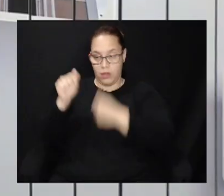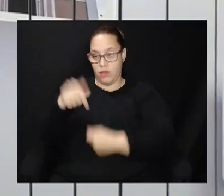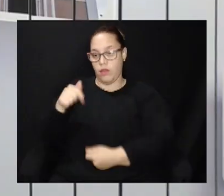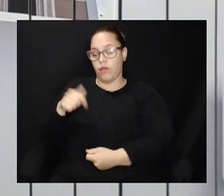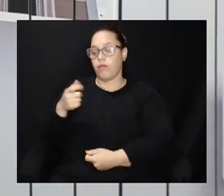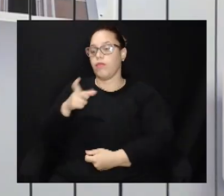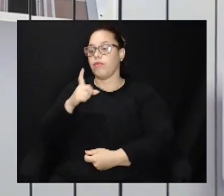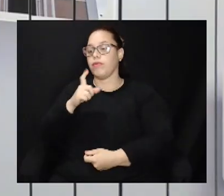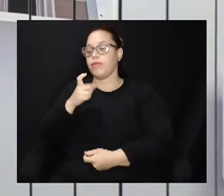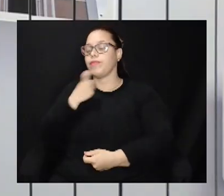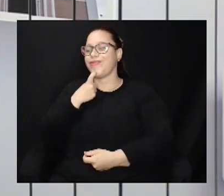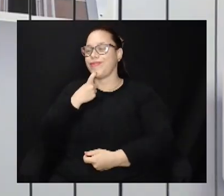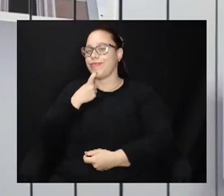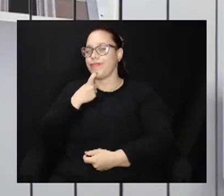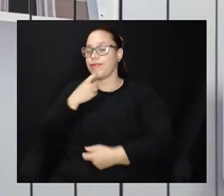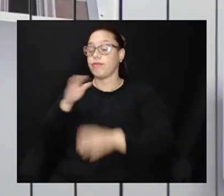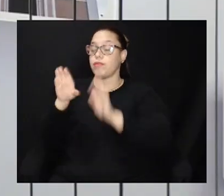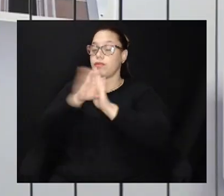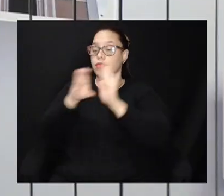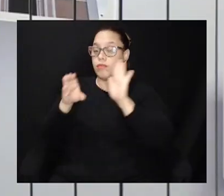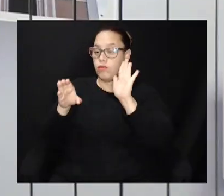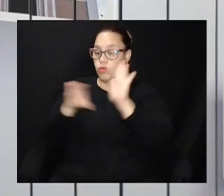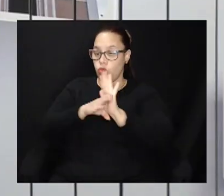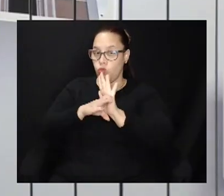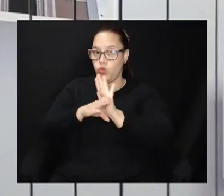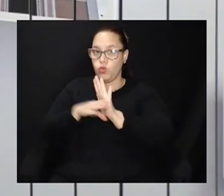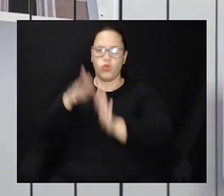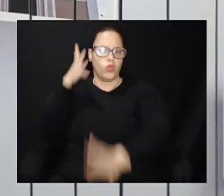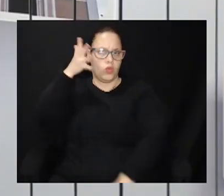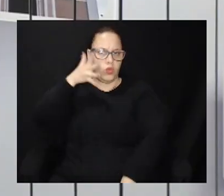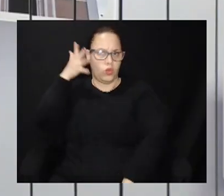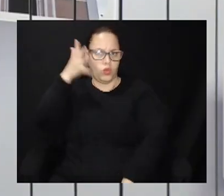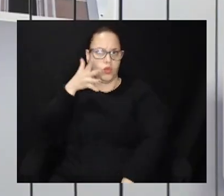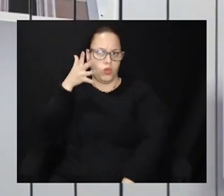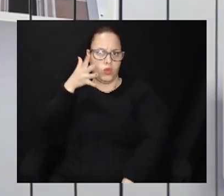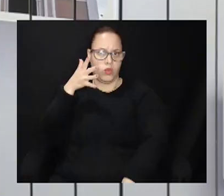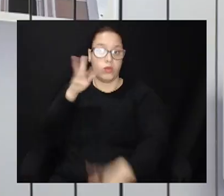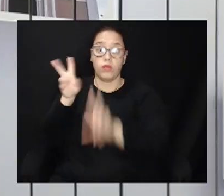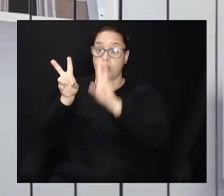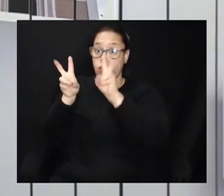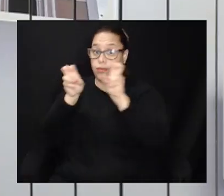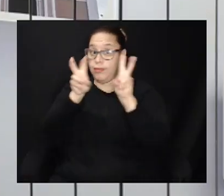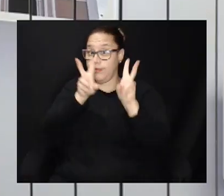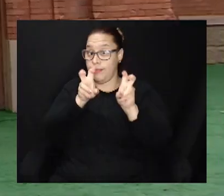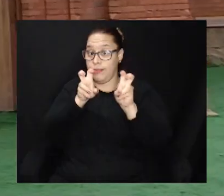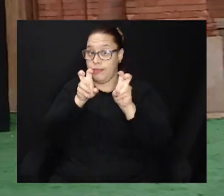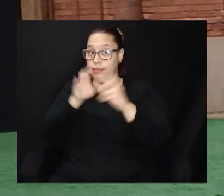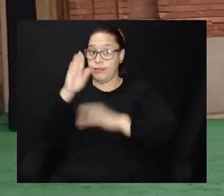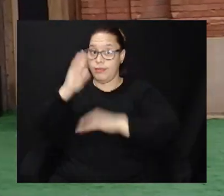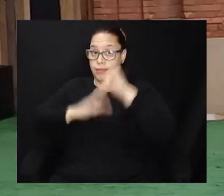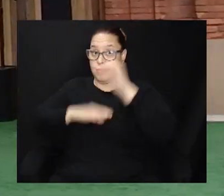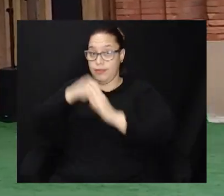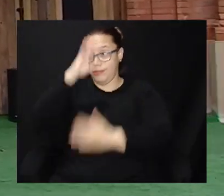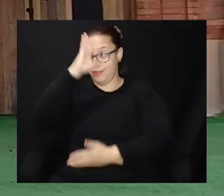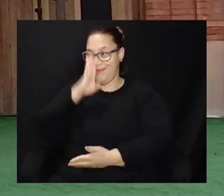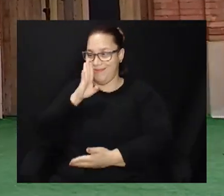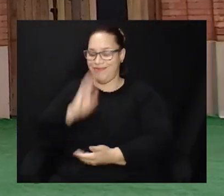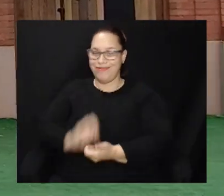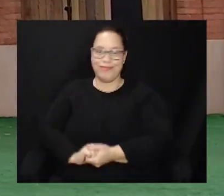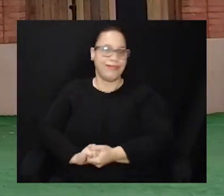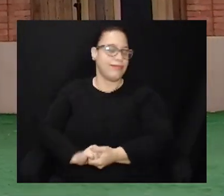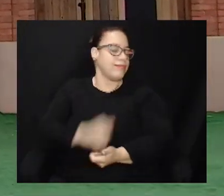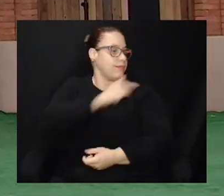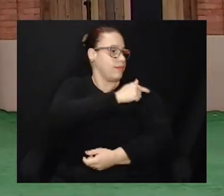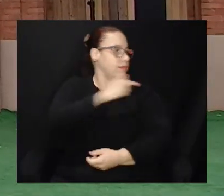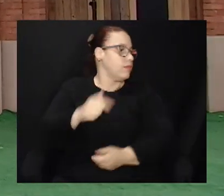Uma programação repleta de palestras, trilhas temáticas e serviços gratuitos. A Semana de